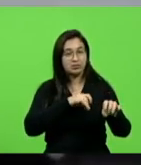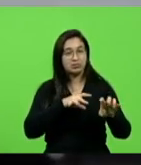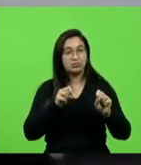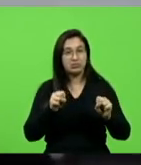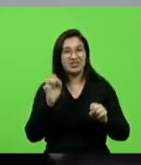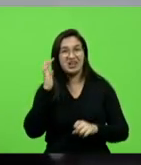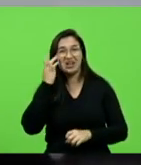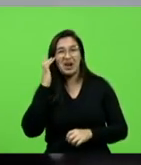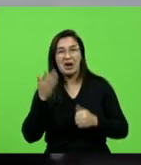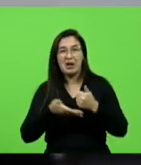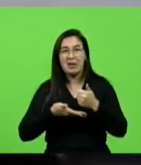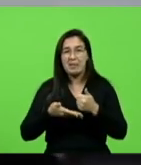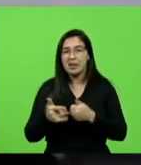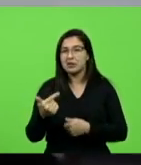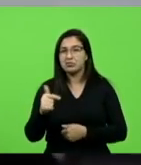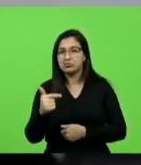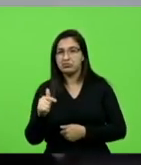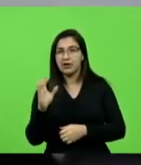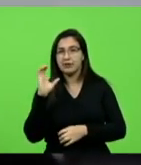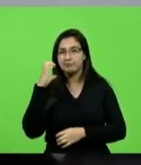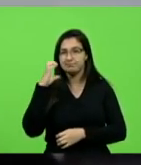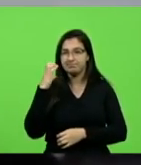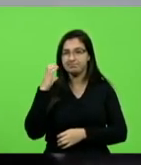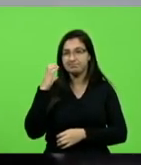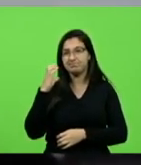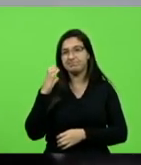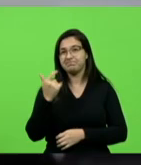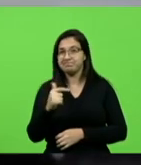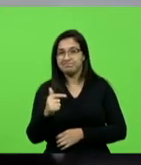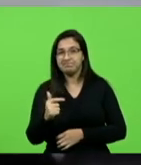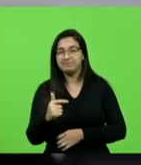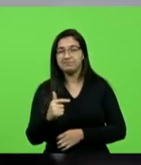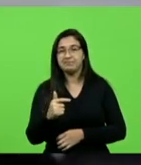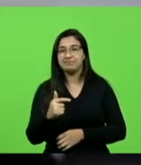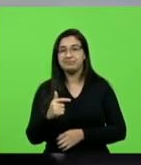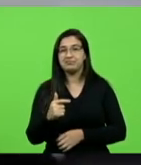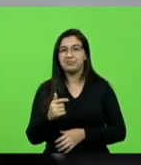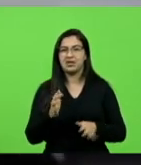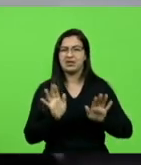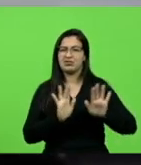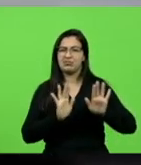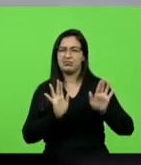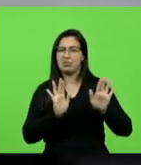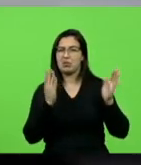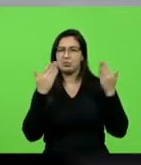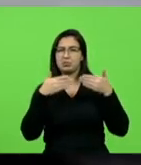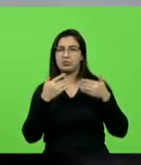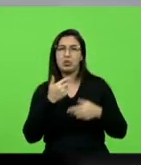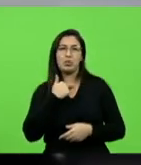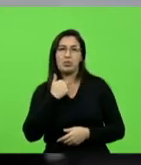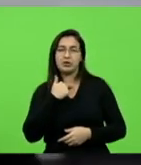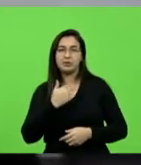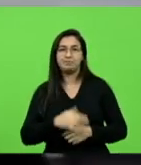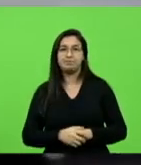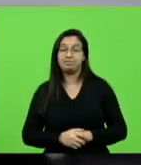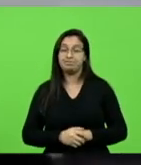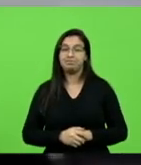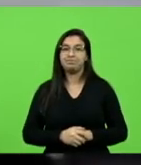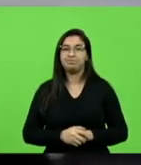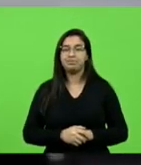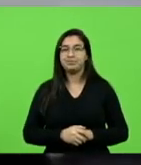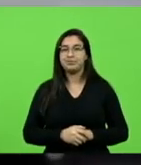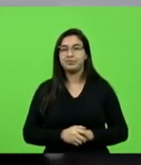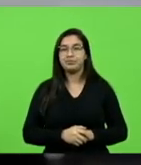ou pesquisa científica, negando essa possibilidade, né? No caso